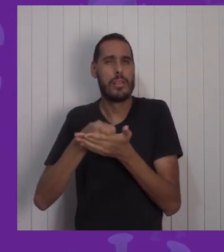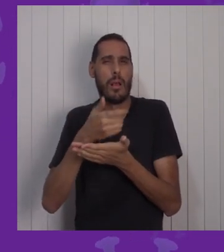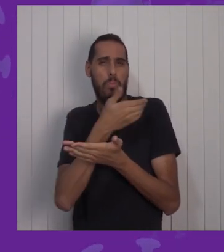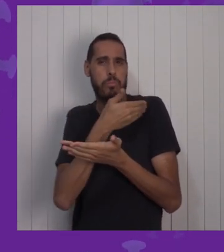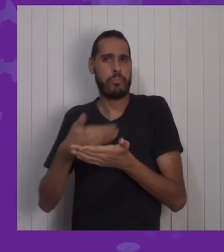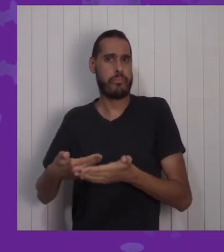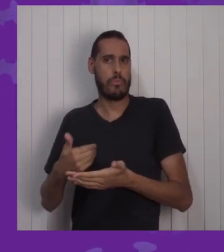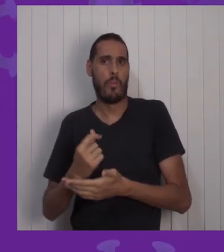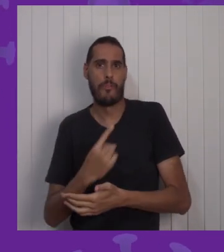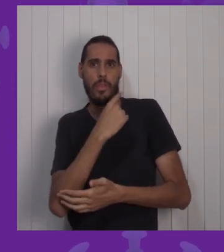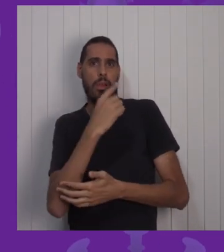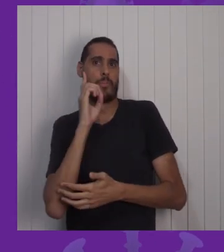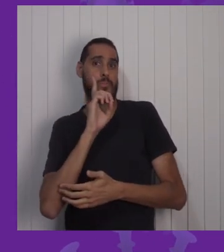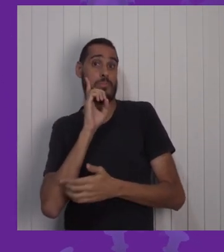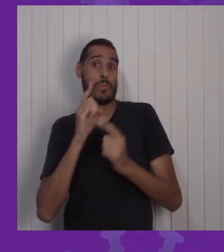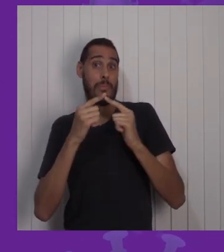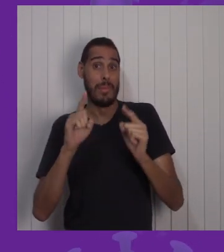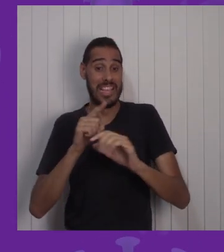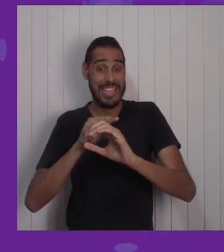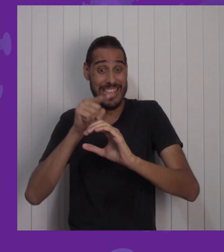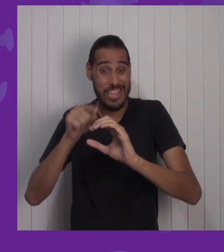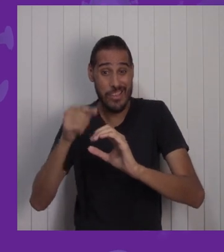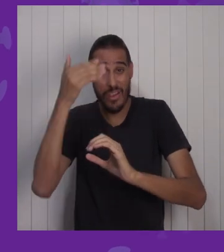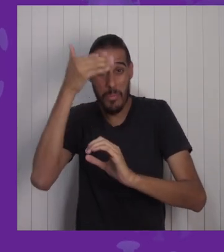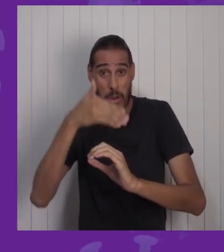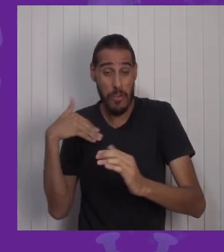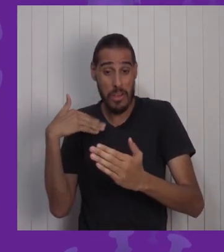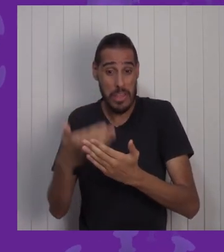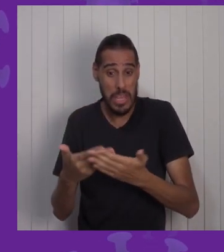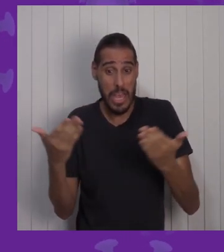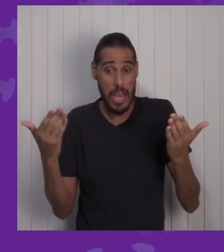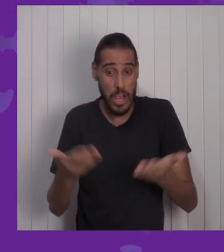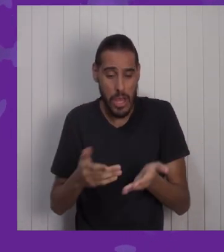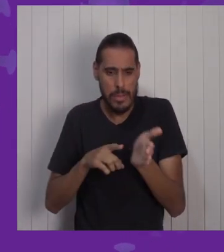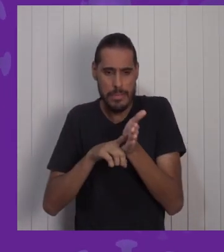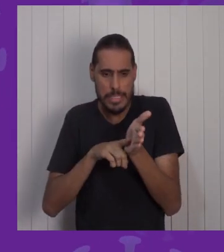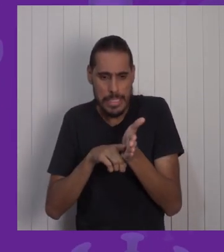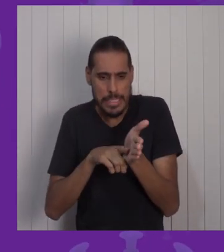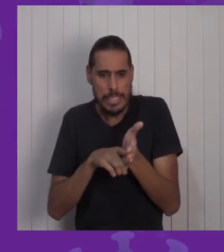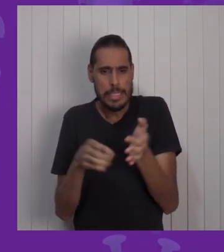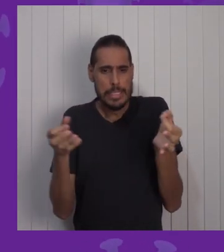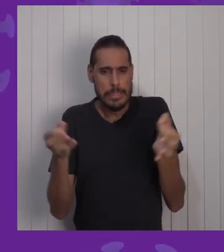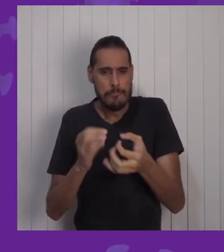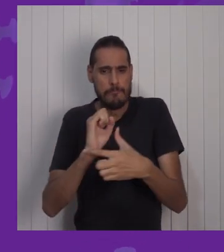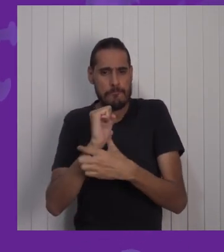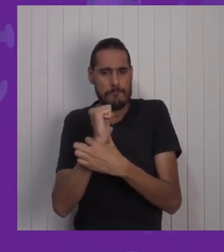nem o risco e nem o benefício da cloroquina no tratamento da Covid.